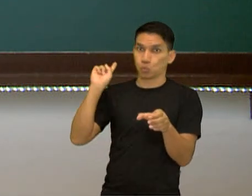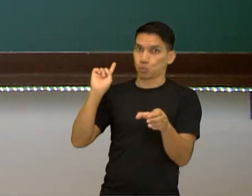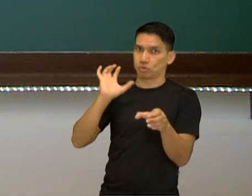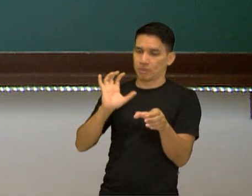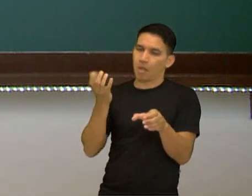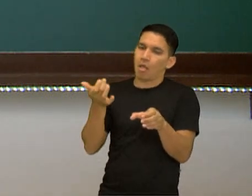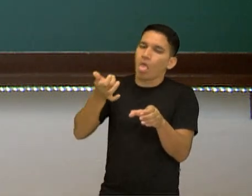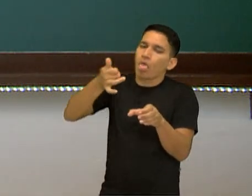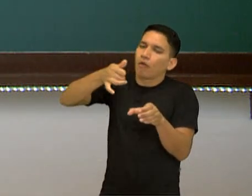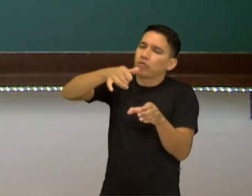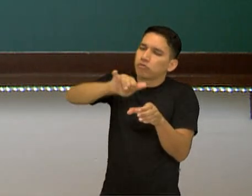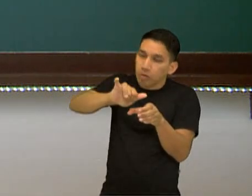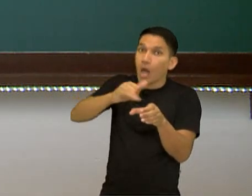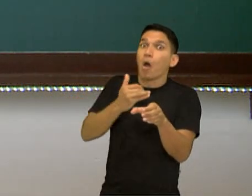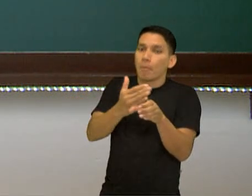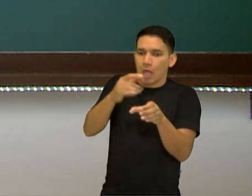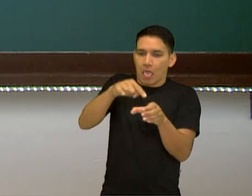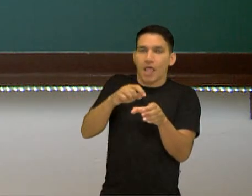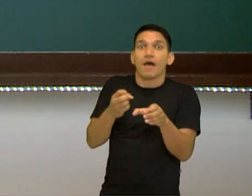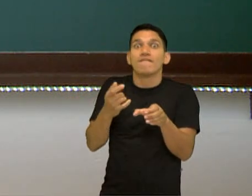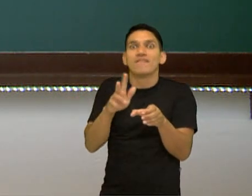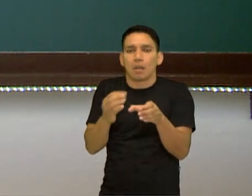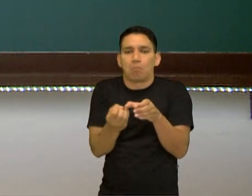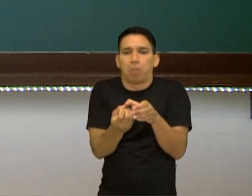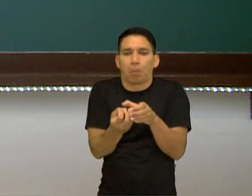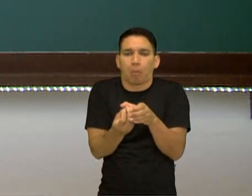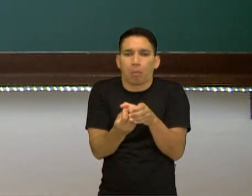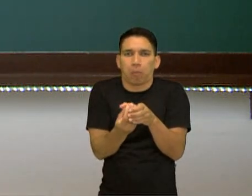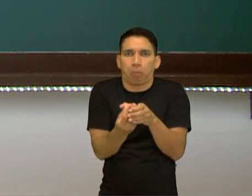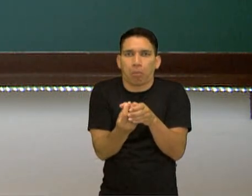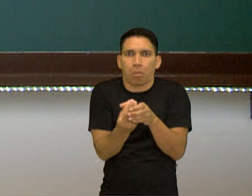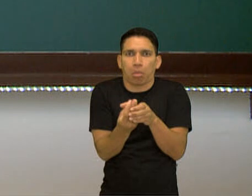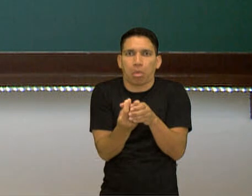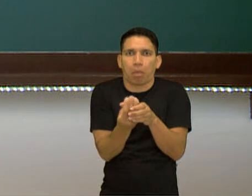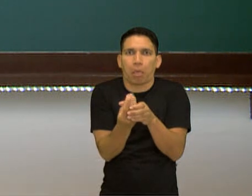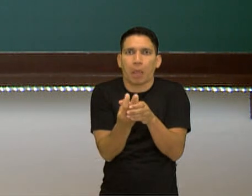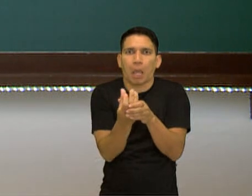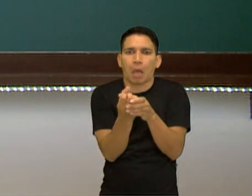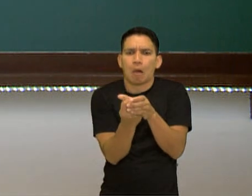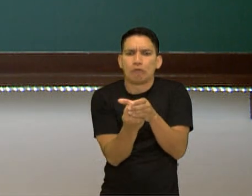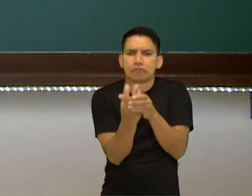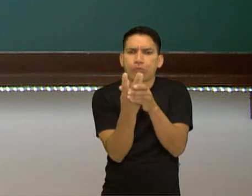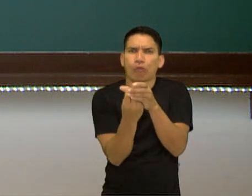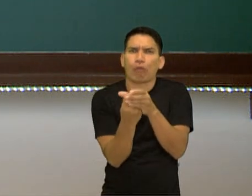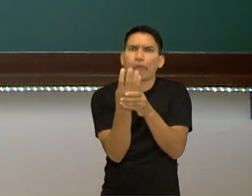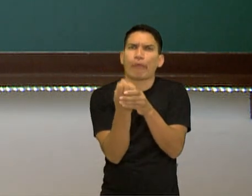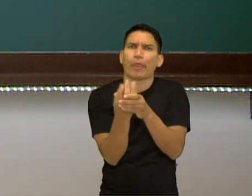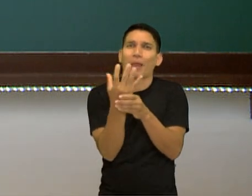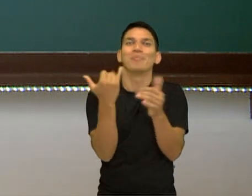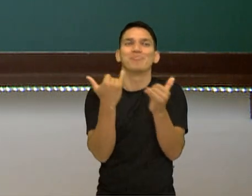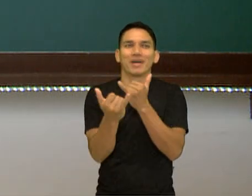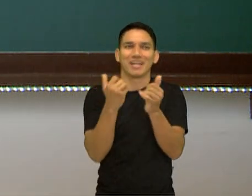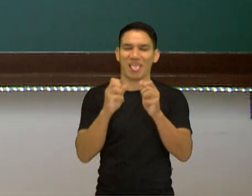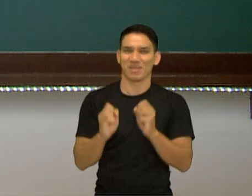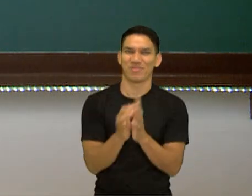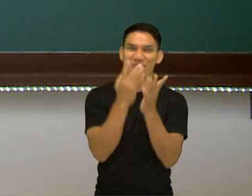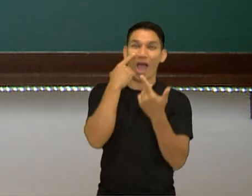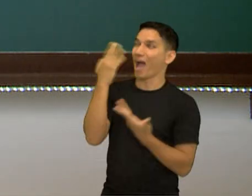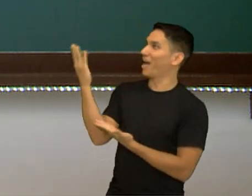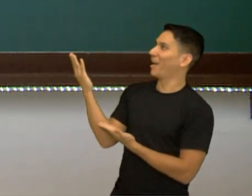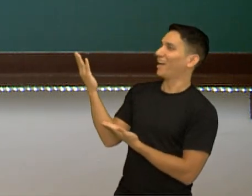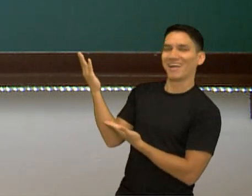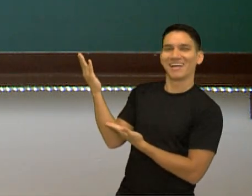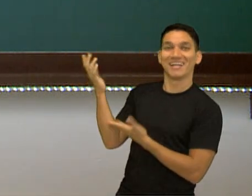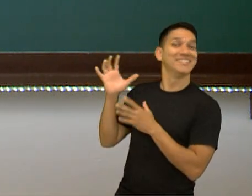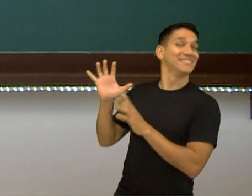elementos, algumas reações químicas vão acontecer, que vão simular a erupção vulcânica. E aí o produto final